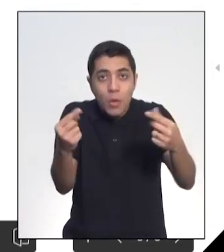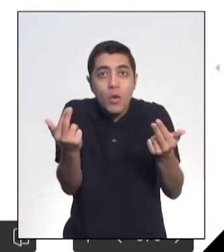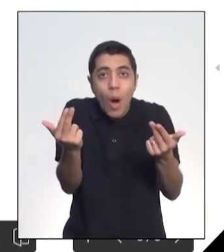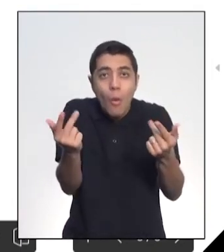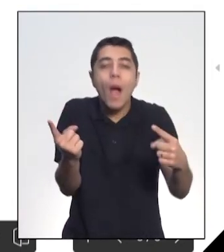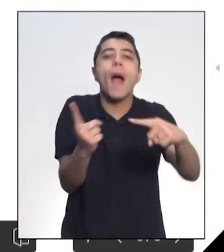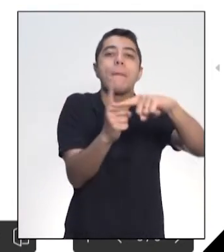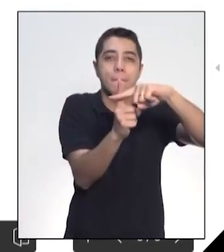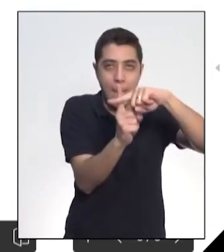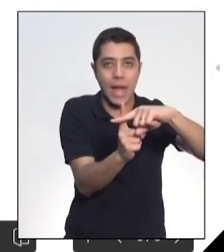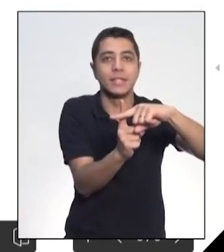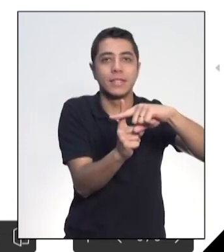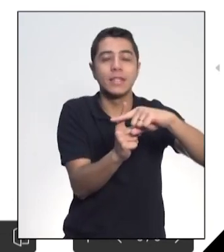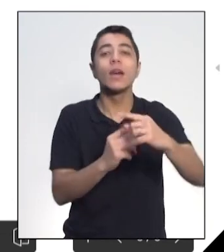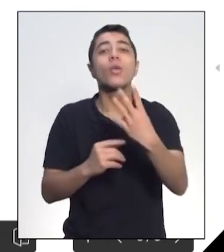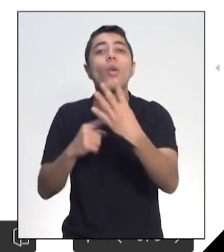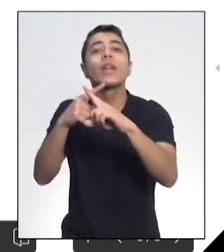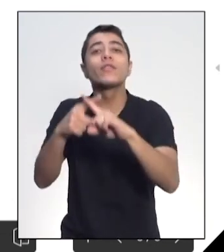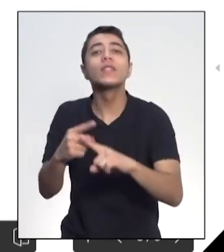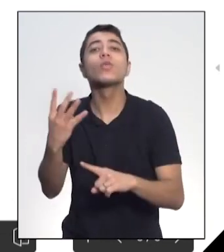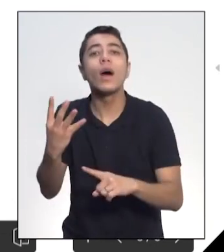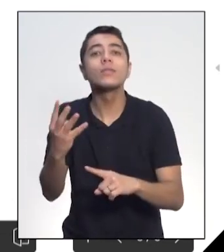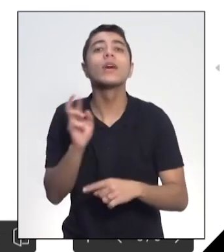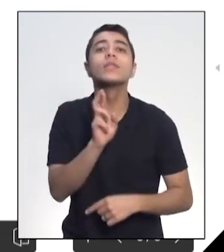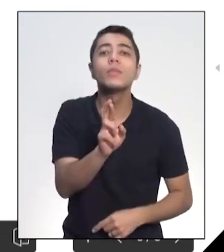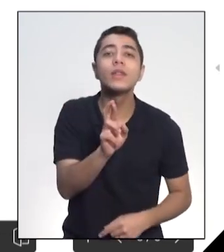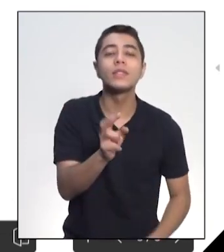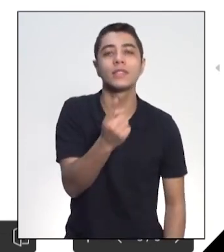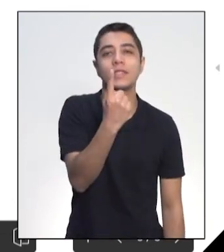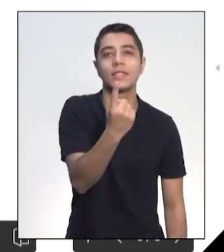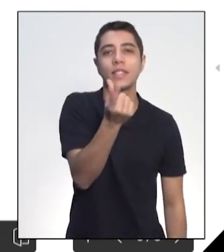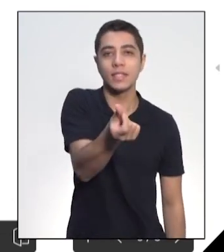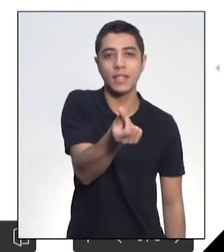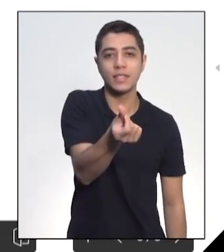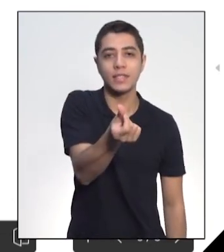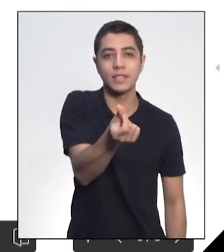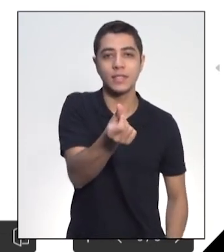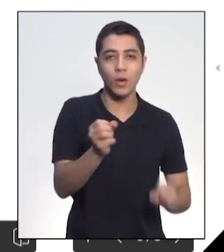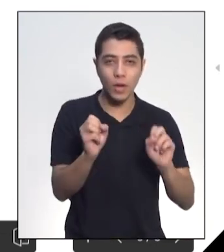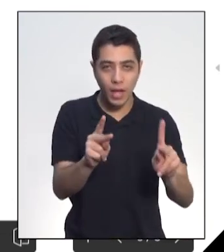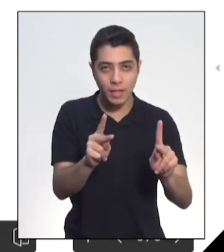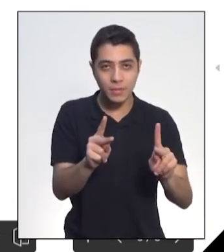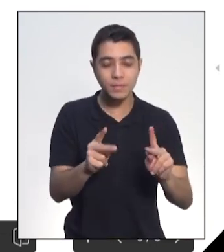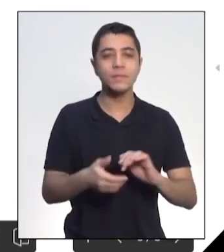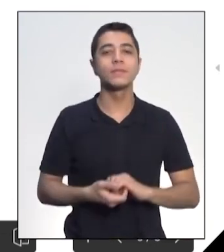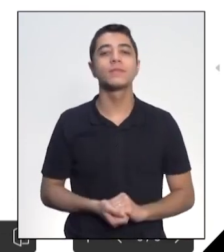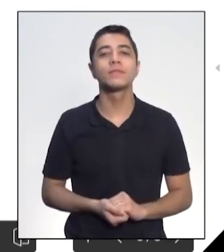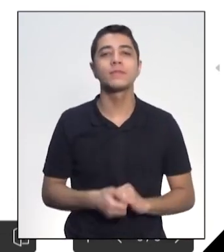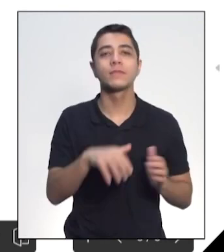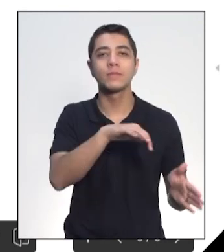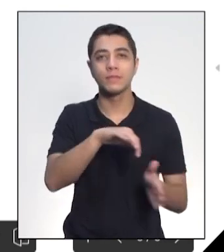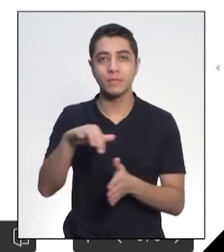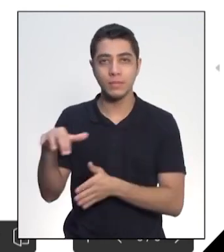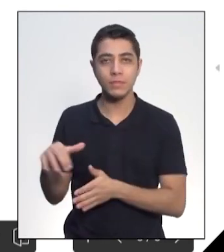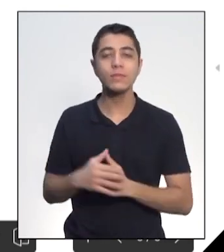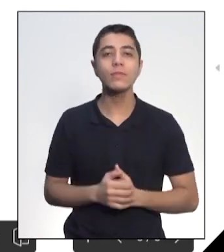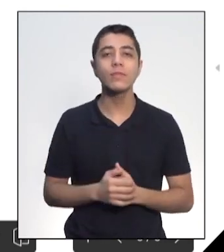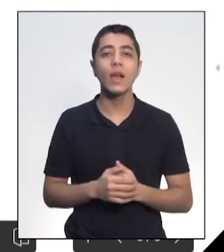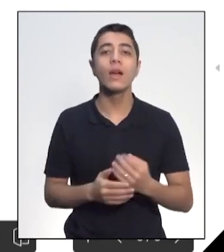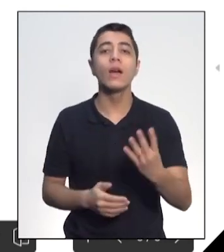sempre positivo, tá, gente? Agora, o sinal do meio que a gente vai ter que decidir. Eu vou fazer 4 vezes A vezes C. Vou